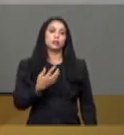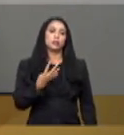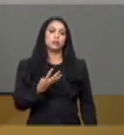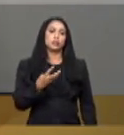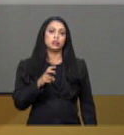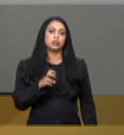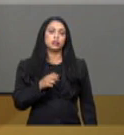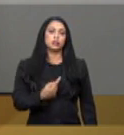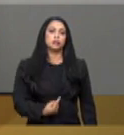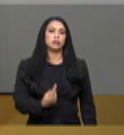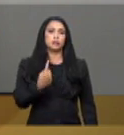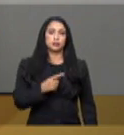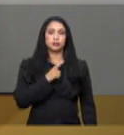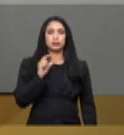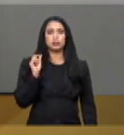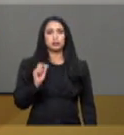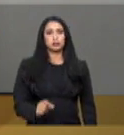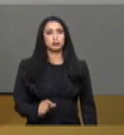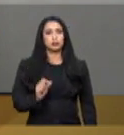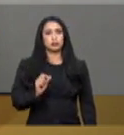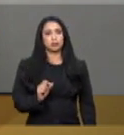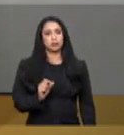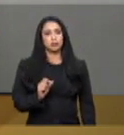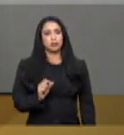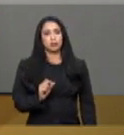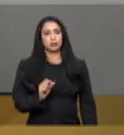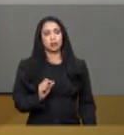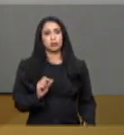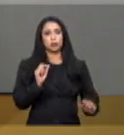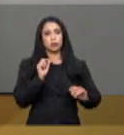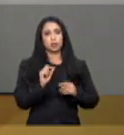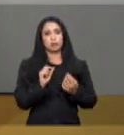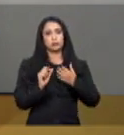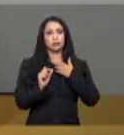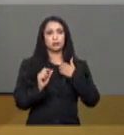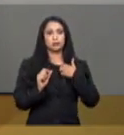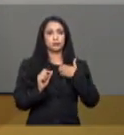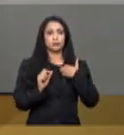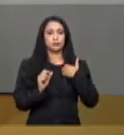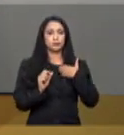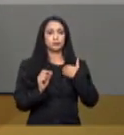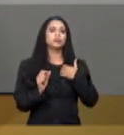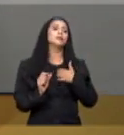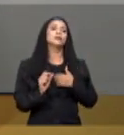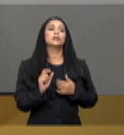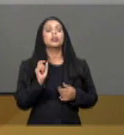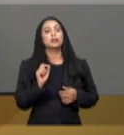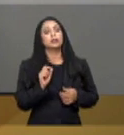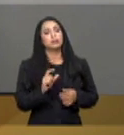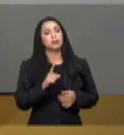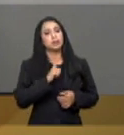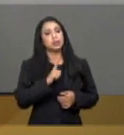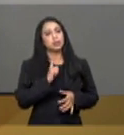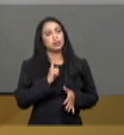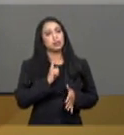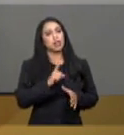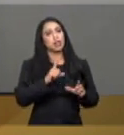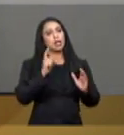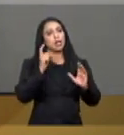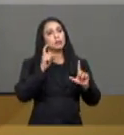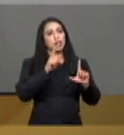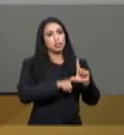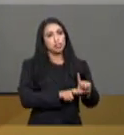582.461, também se afirmava na emenda, aspas, incidência para atualização de débitos